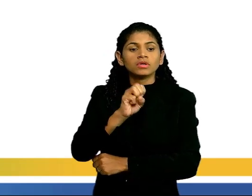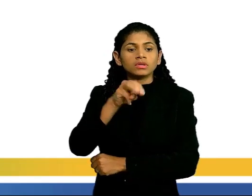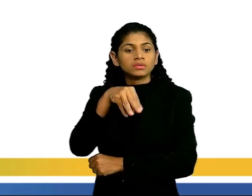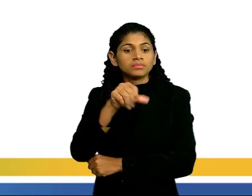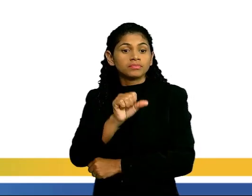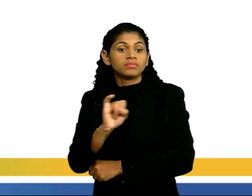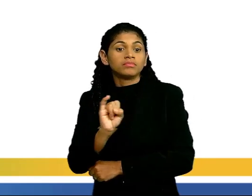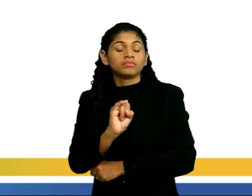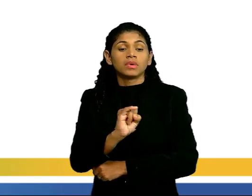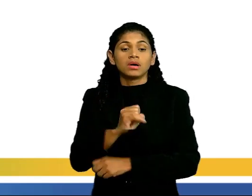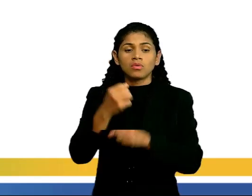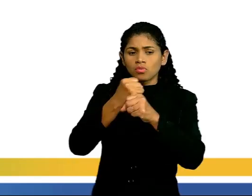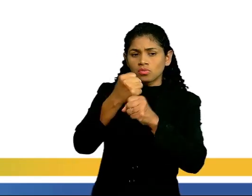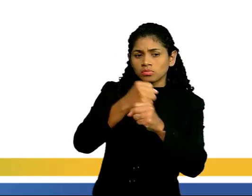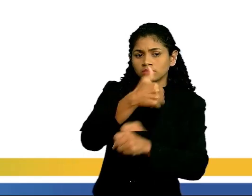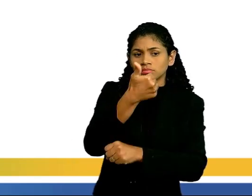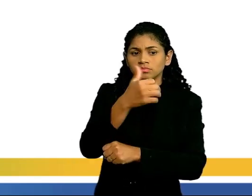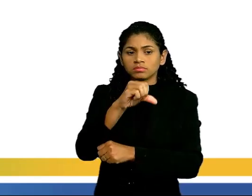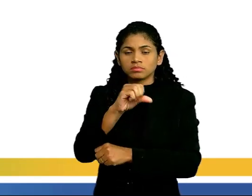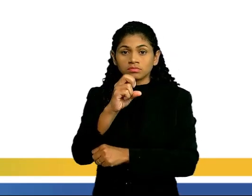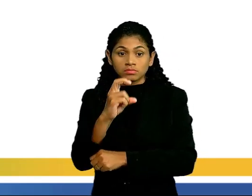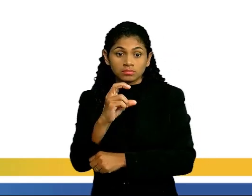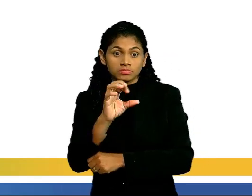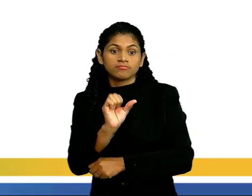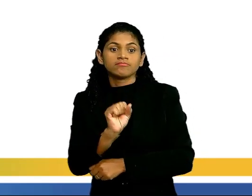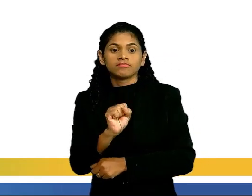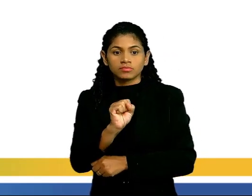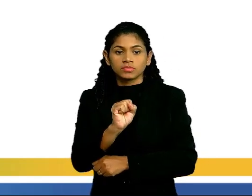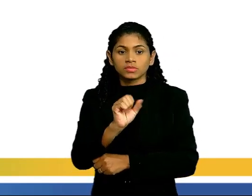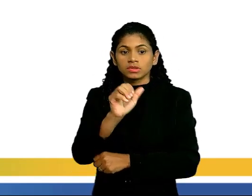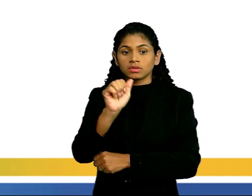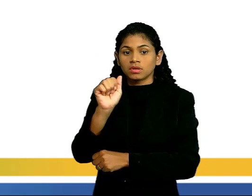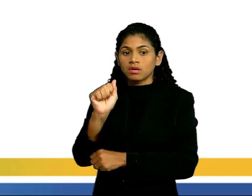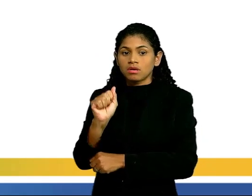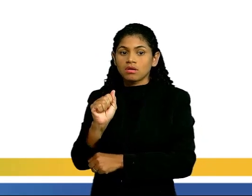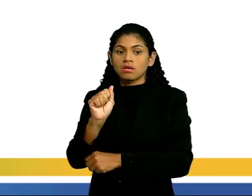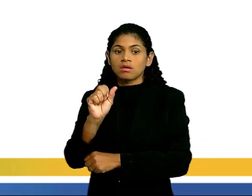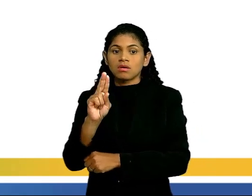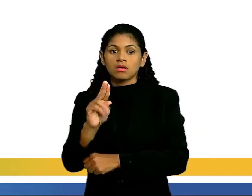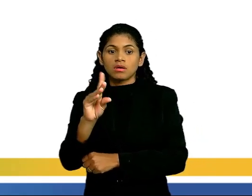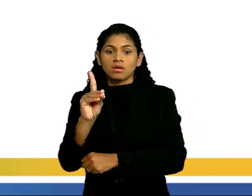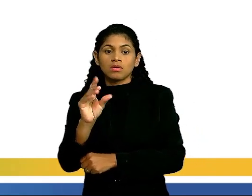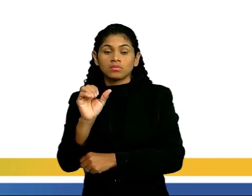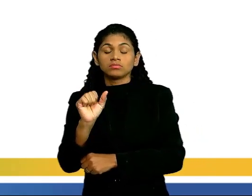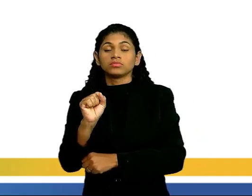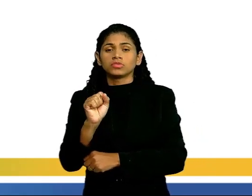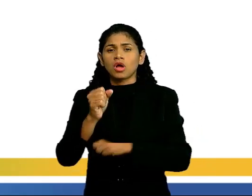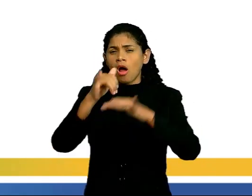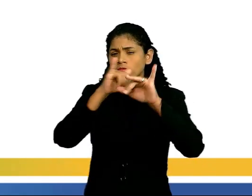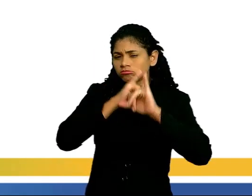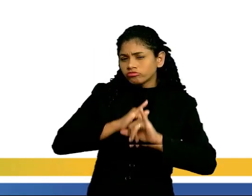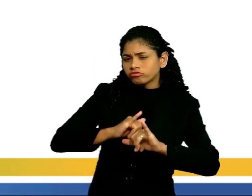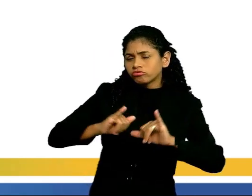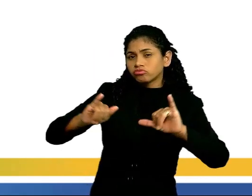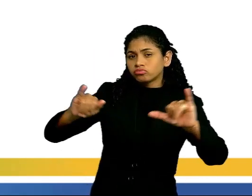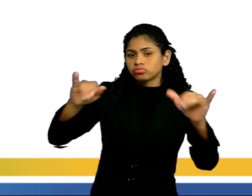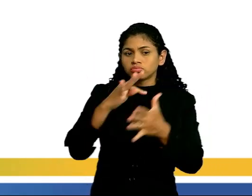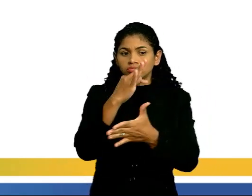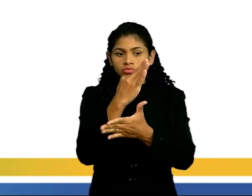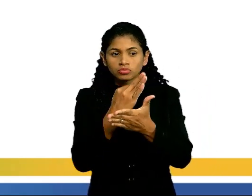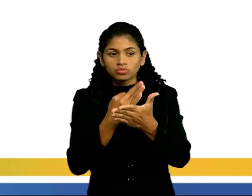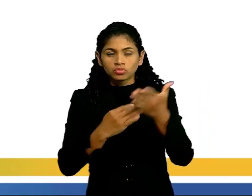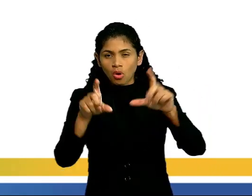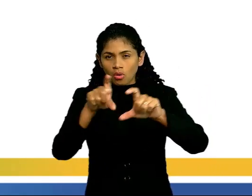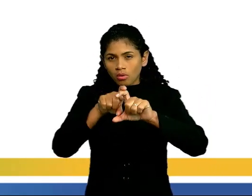a obra ela é produzida inicialmente em trechos e depois reunida e formada aí uma obra